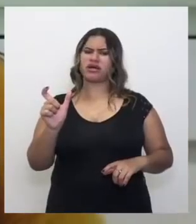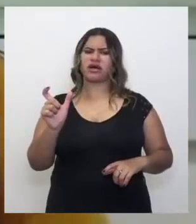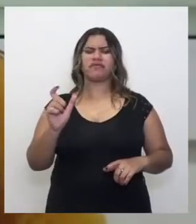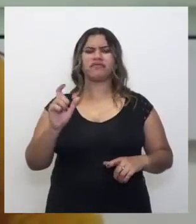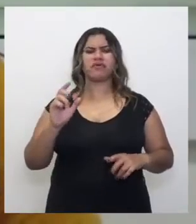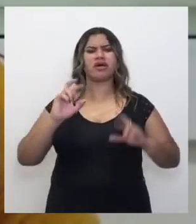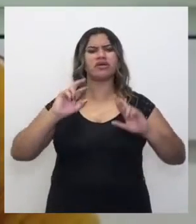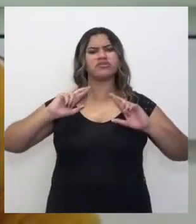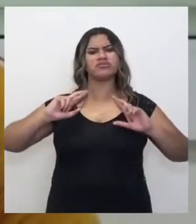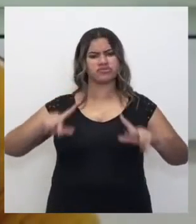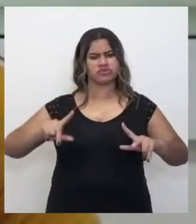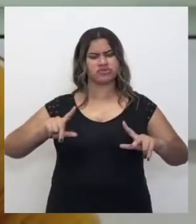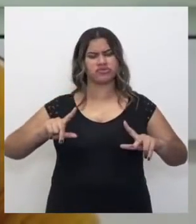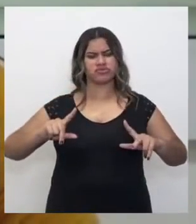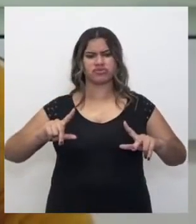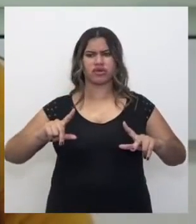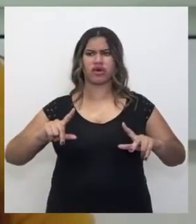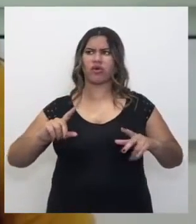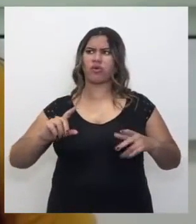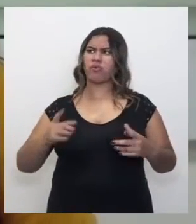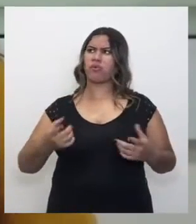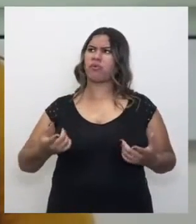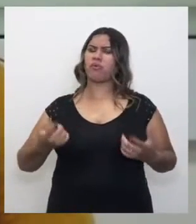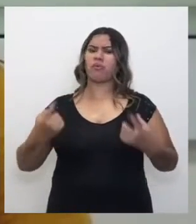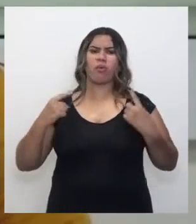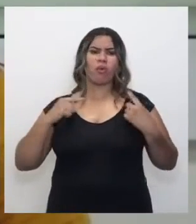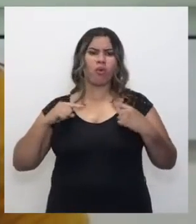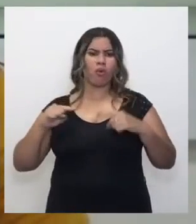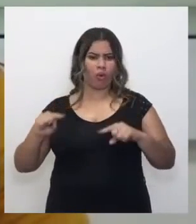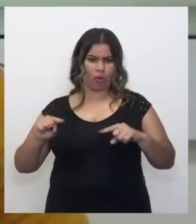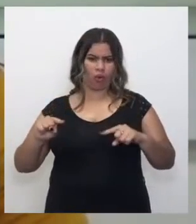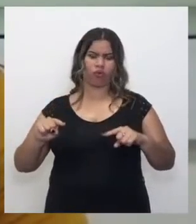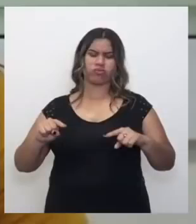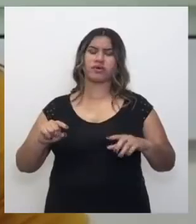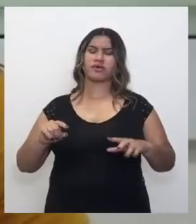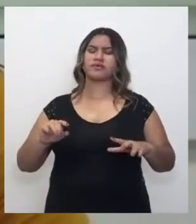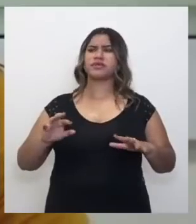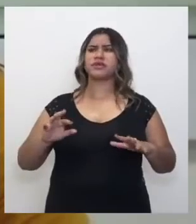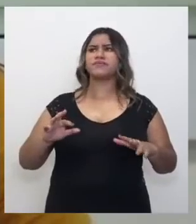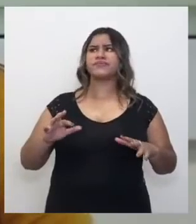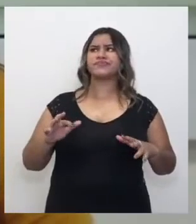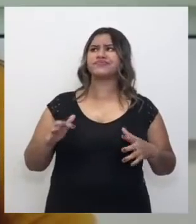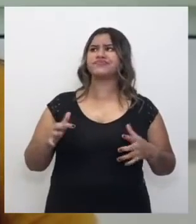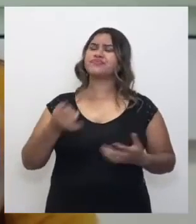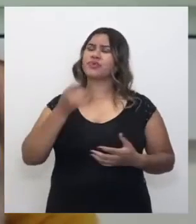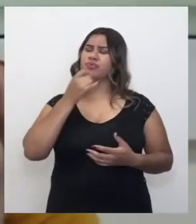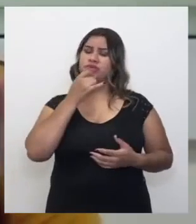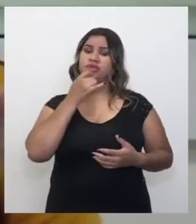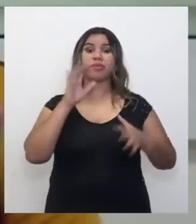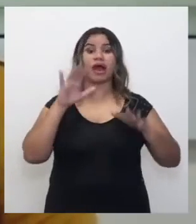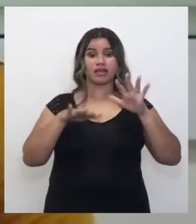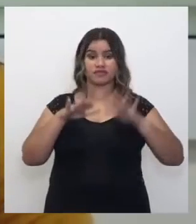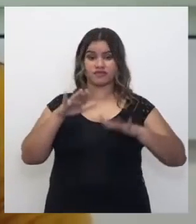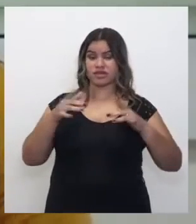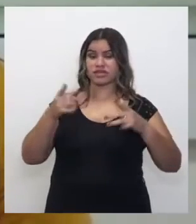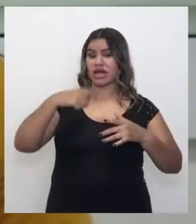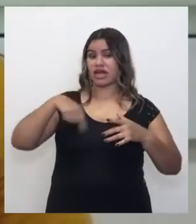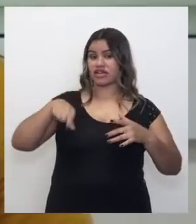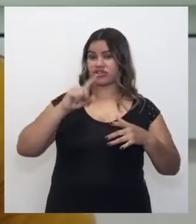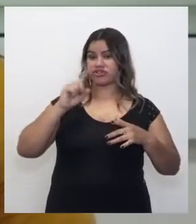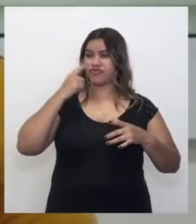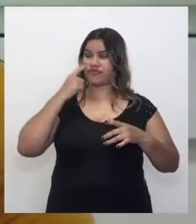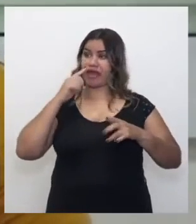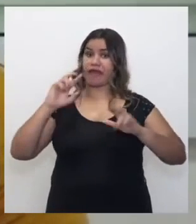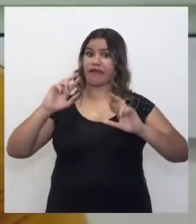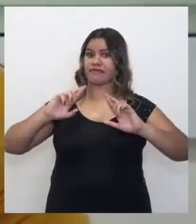oposição, né? Porque às vezes, quando a gente faz distinções entre as coisas, ou às vezes quando a gente pega